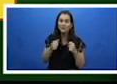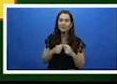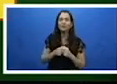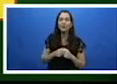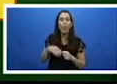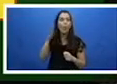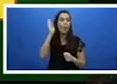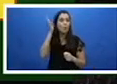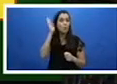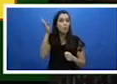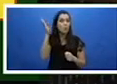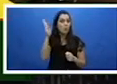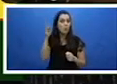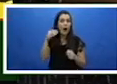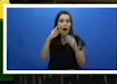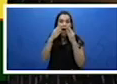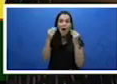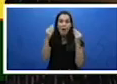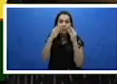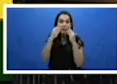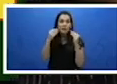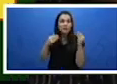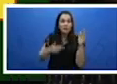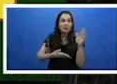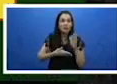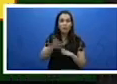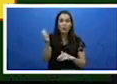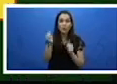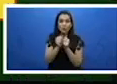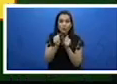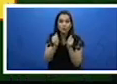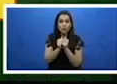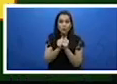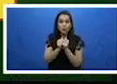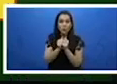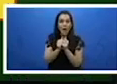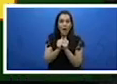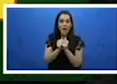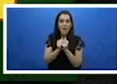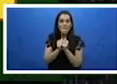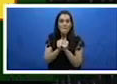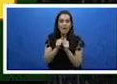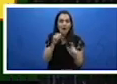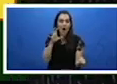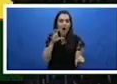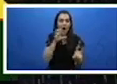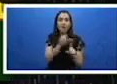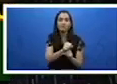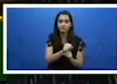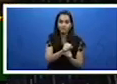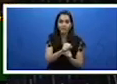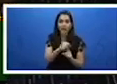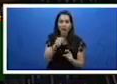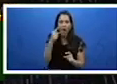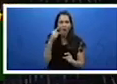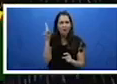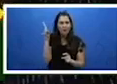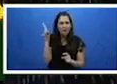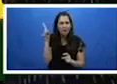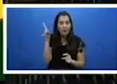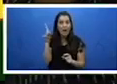a raposa saíram juntos para caçar. Então, observem aqui, crianças, a letra